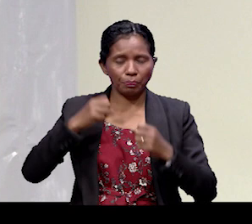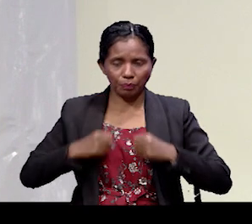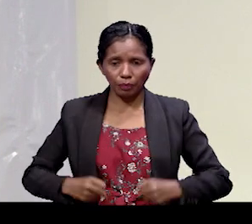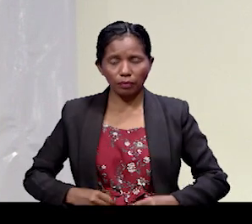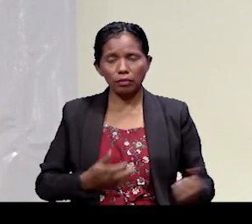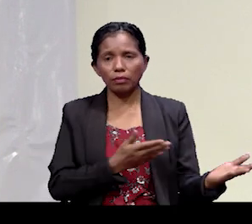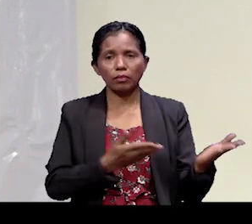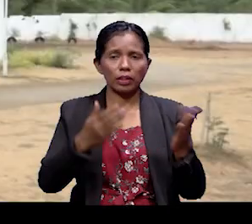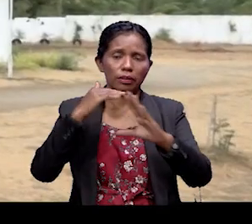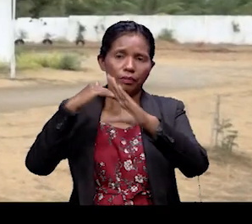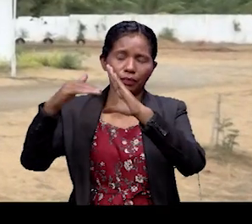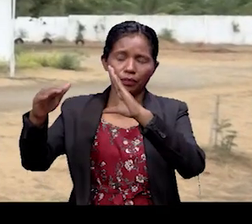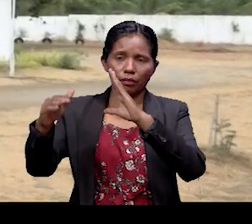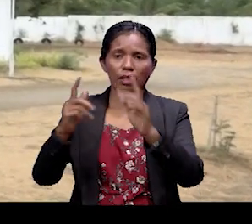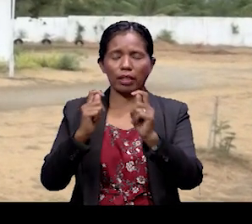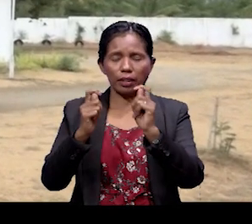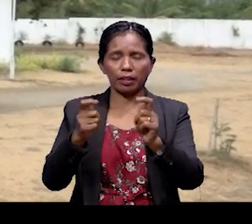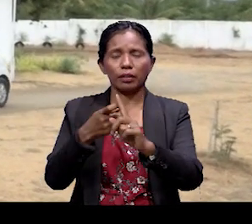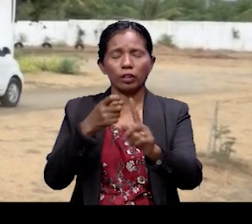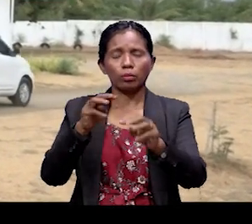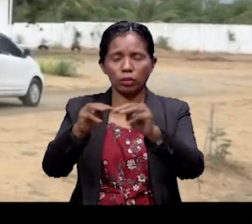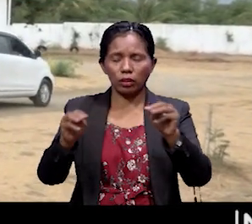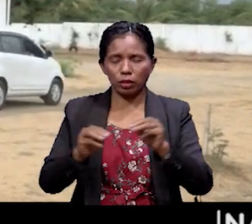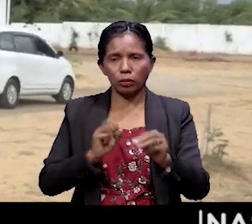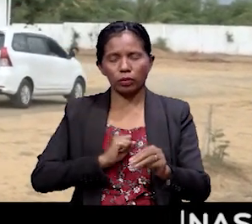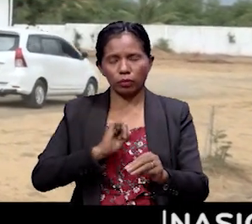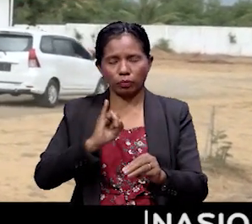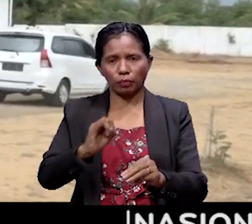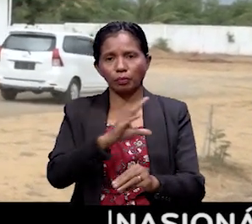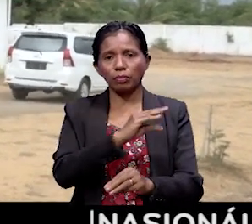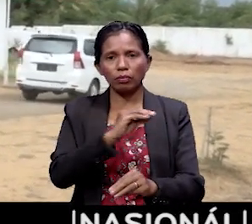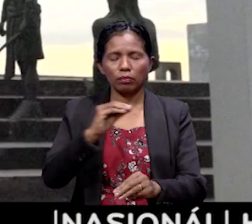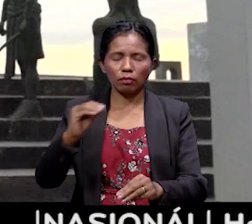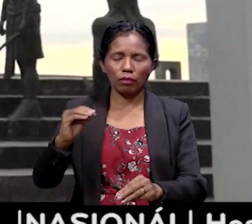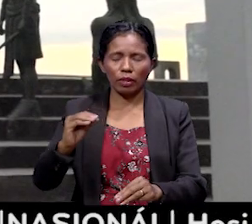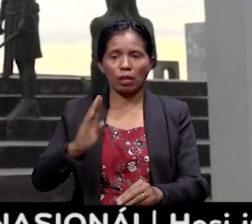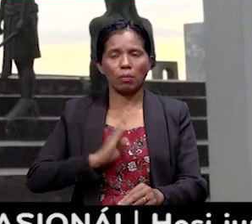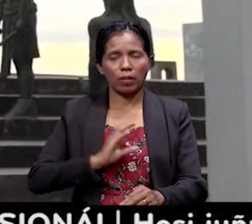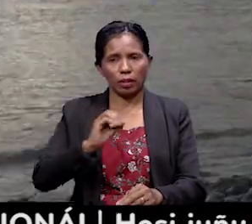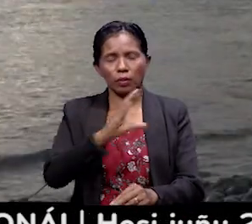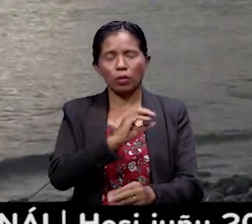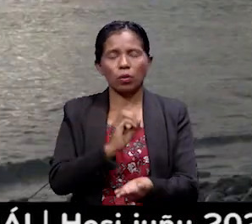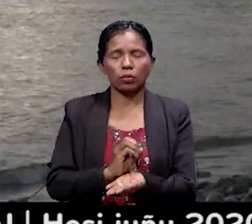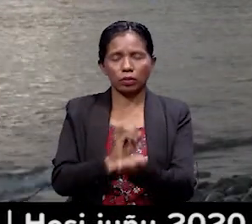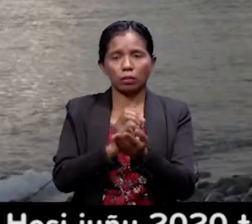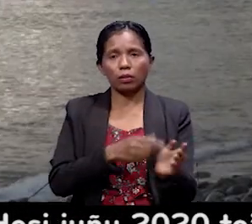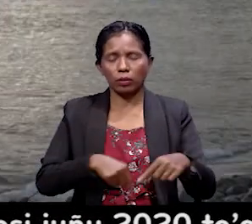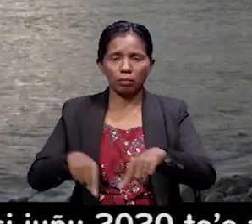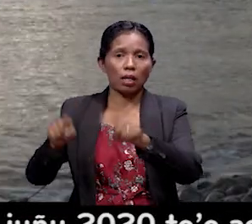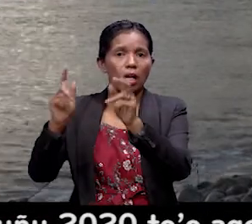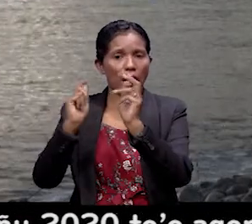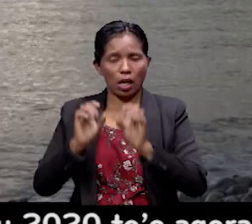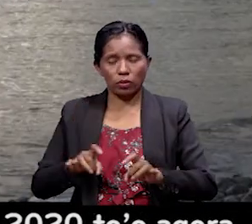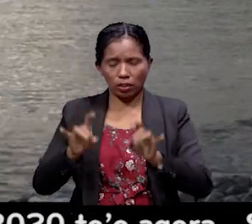haruka amostra husi município Covalima, Bobonaro no Raioa, ba Austrália atu halo teste, tamba